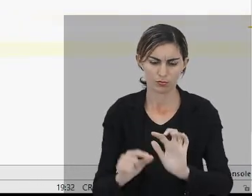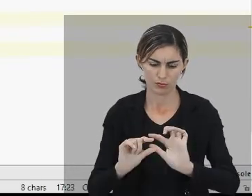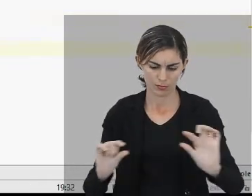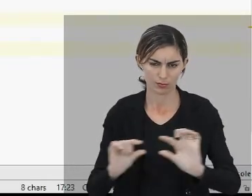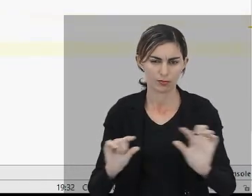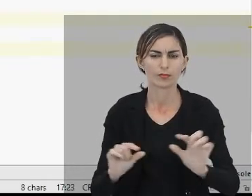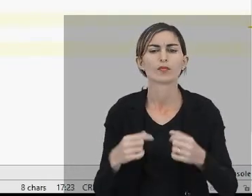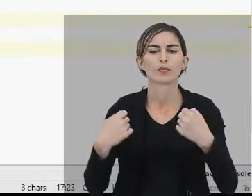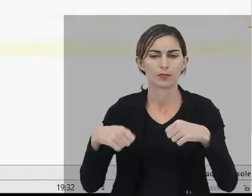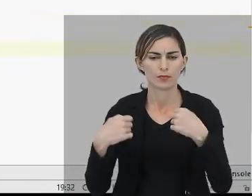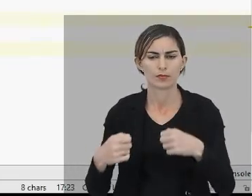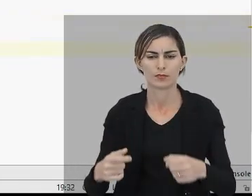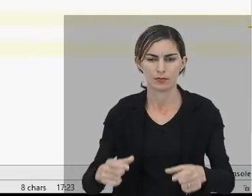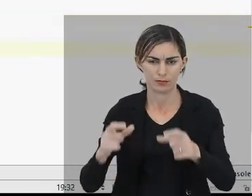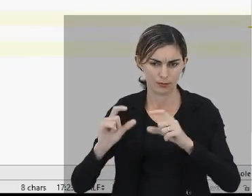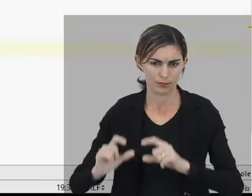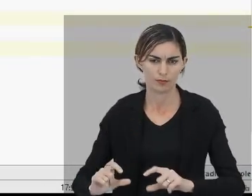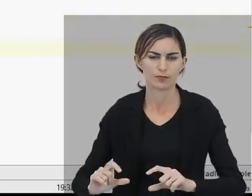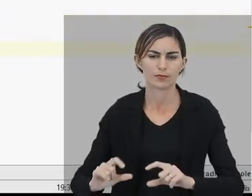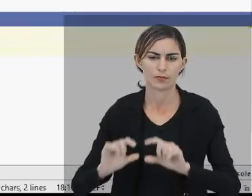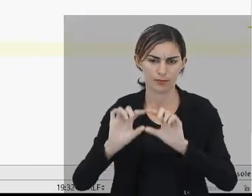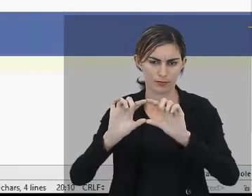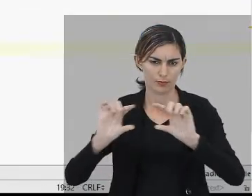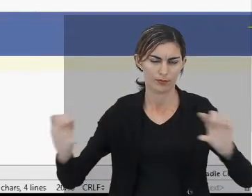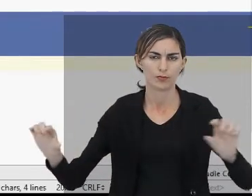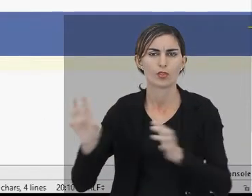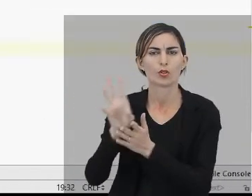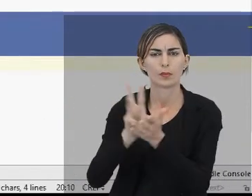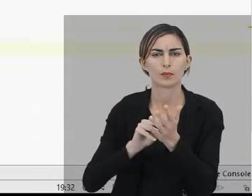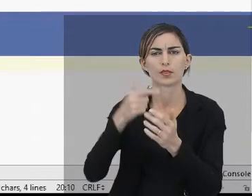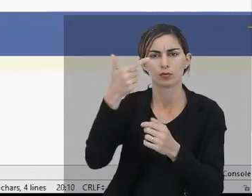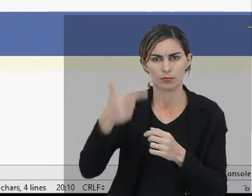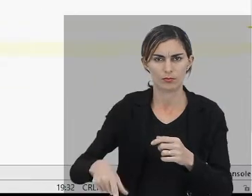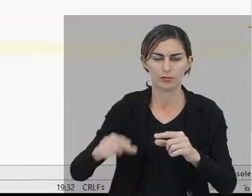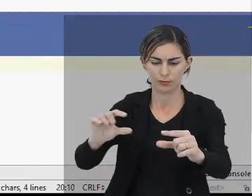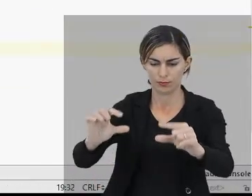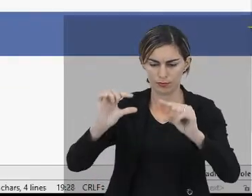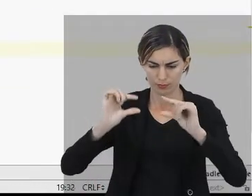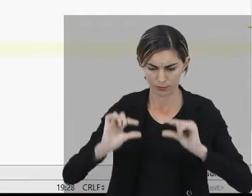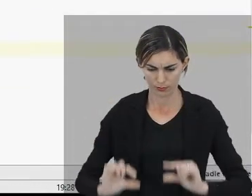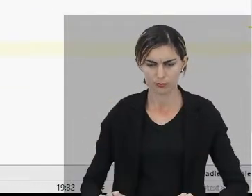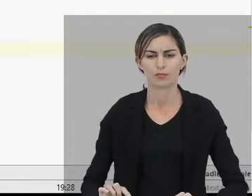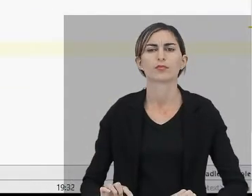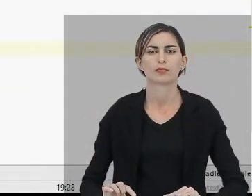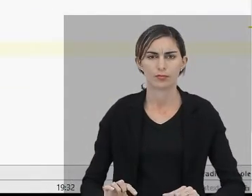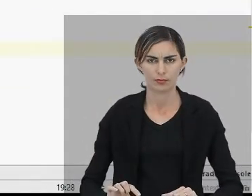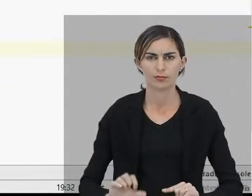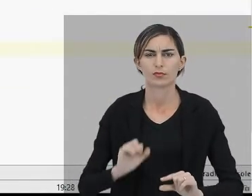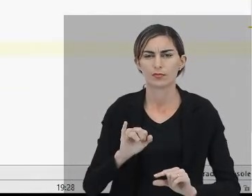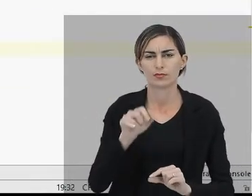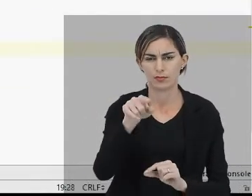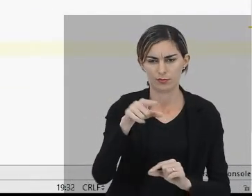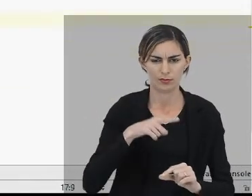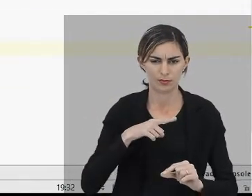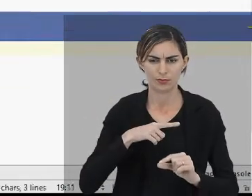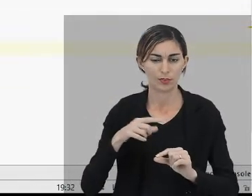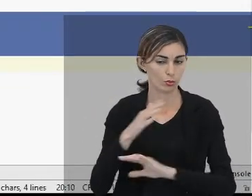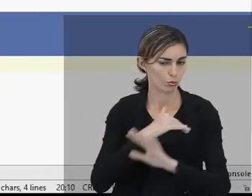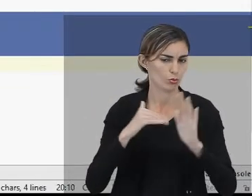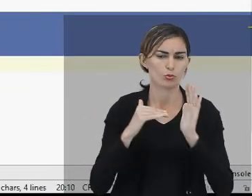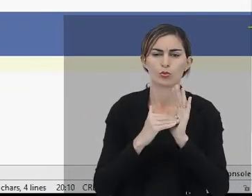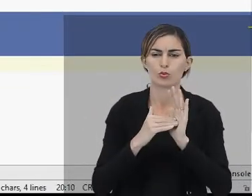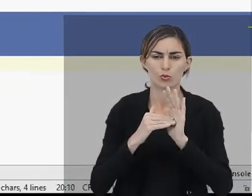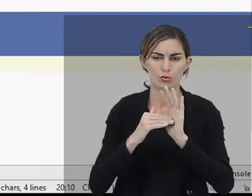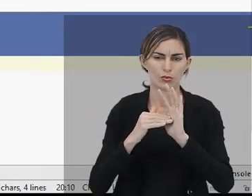ela aqui, ela vai existir enquanto o laço de repetição existir. Então, se ele existe em